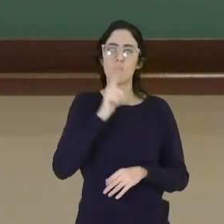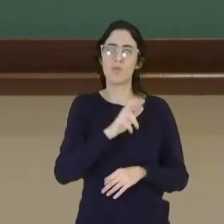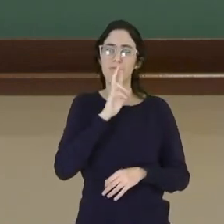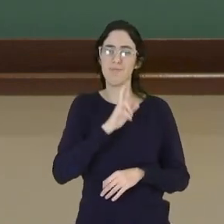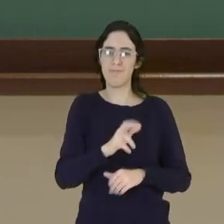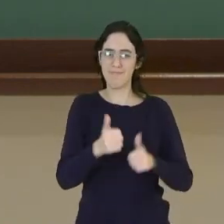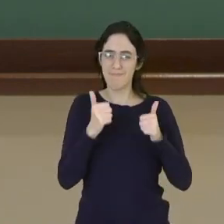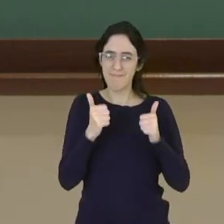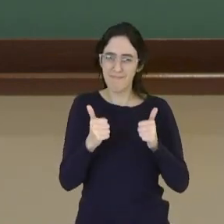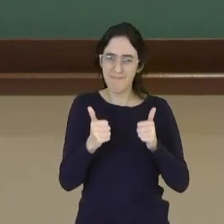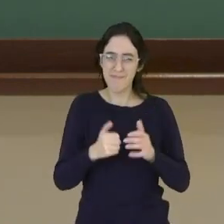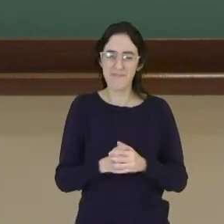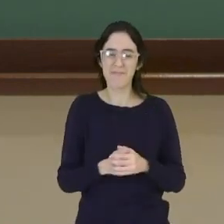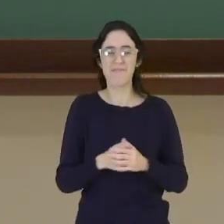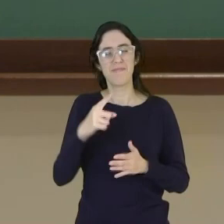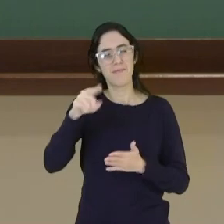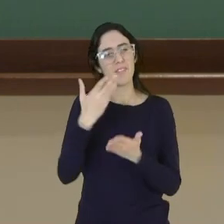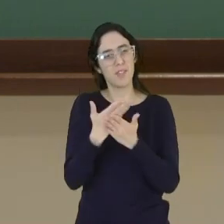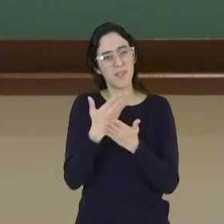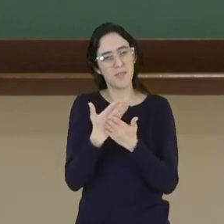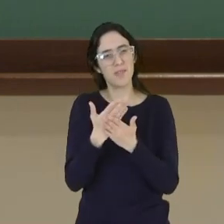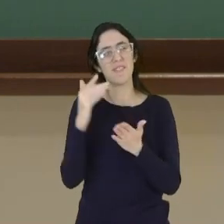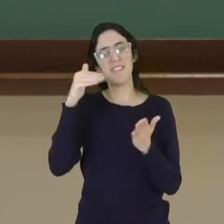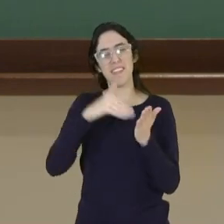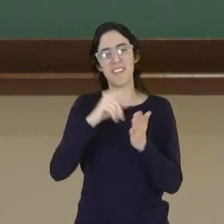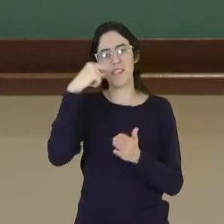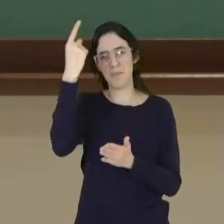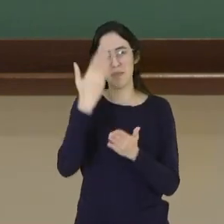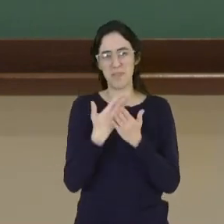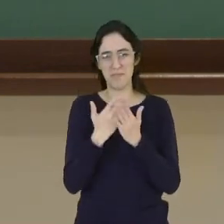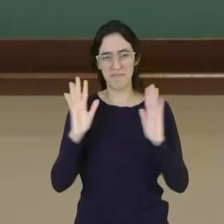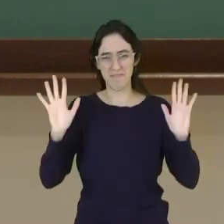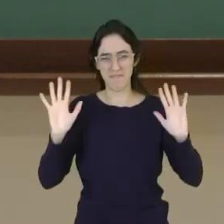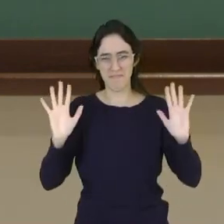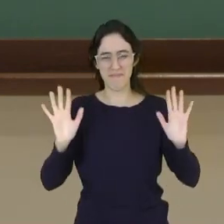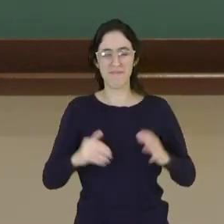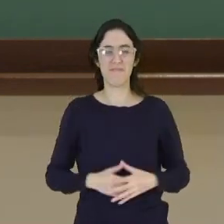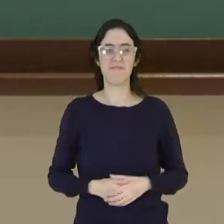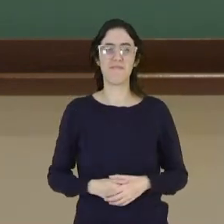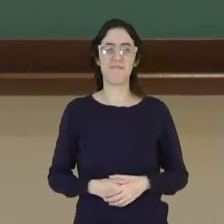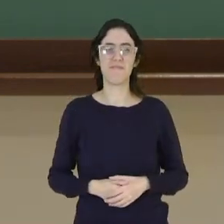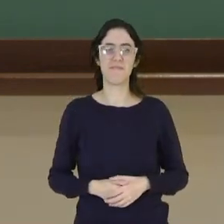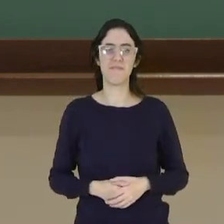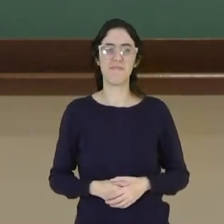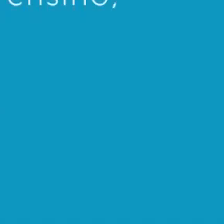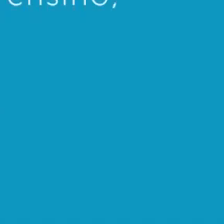interessantes. Tá bom? Estude bastante e a gente se encontra numa próxima aula. Até lá!